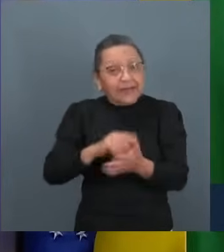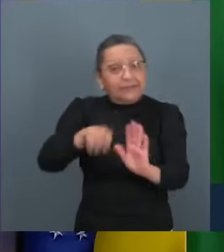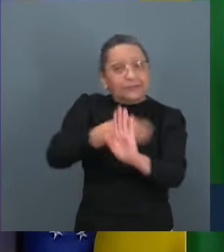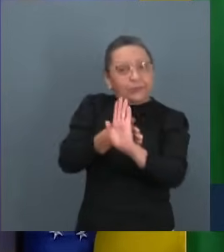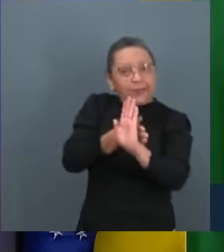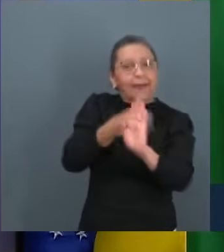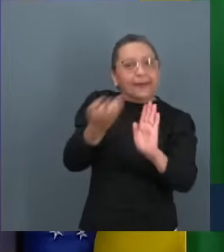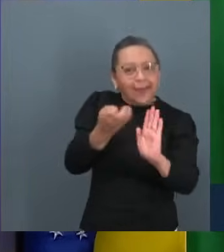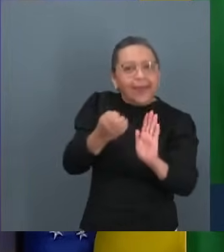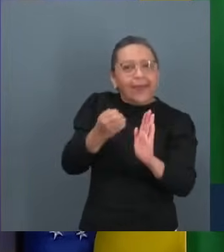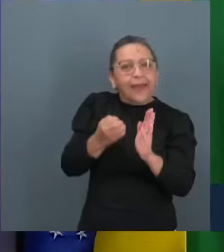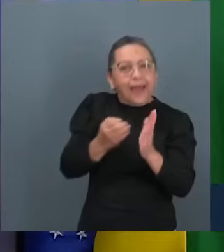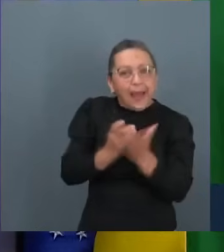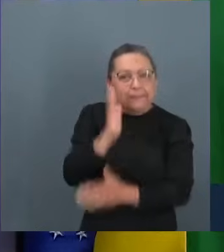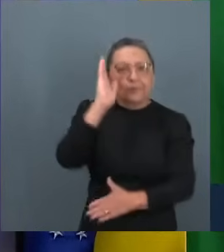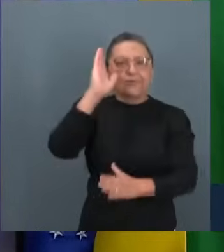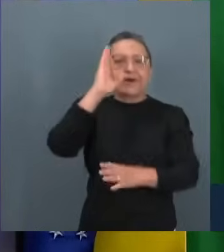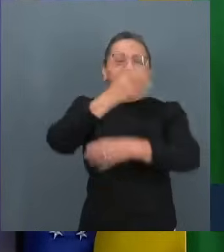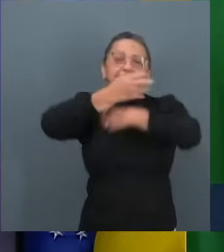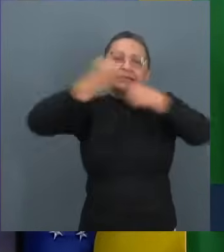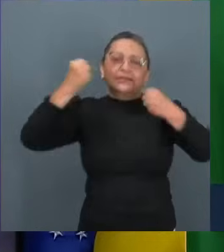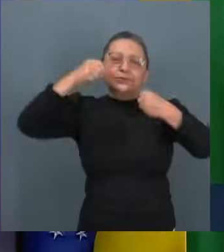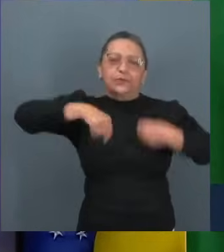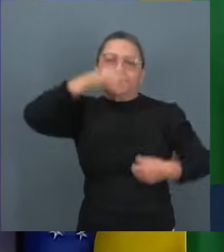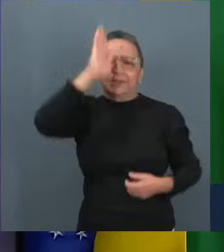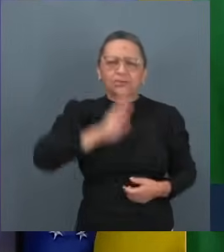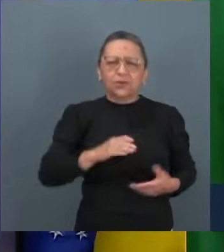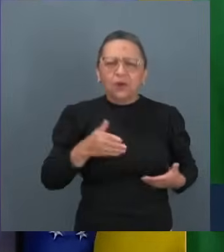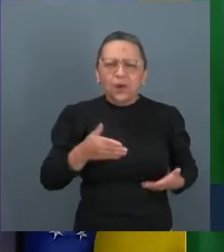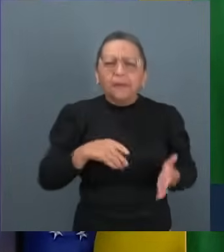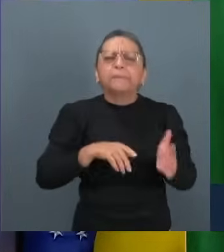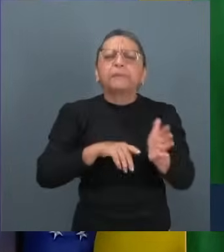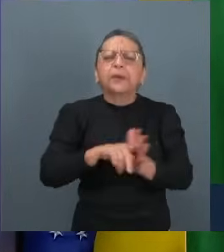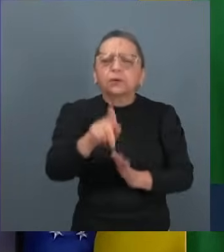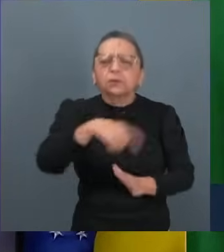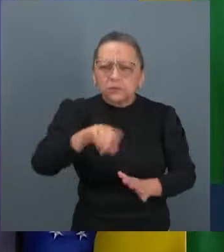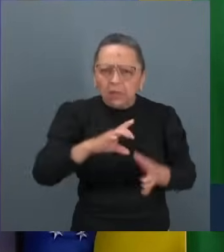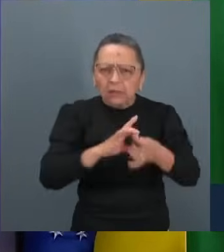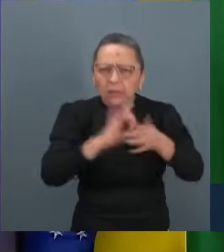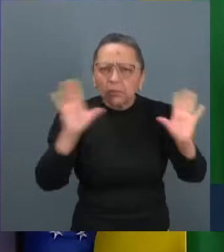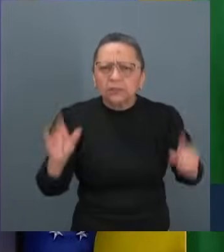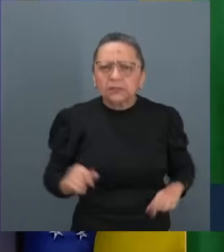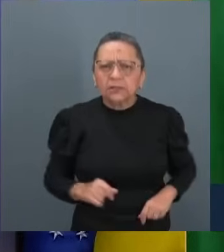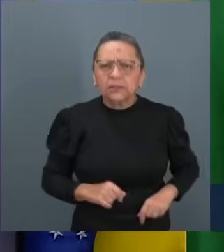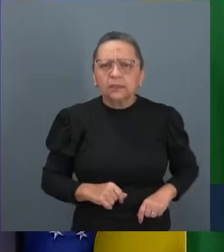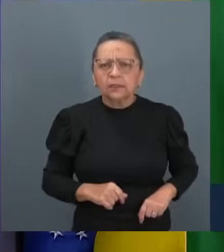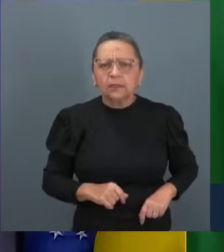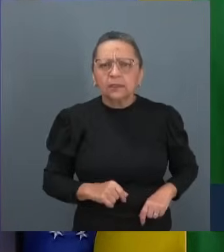Brasil. Isso é democracia? Eu pergunto para quem está nos assistindo, nos ouvindo.